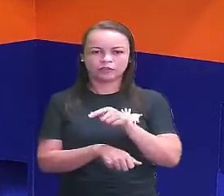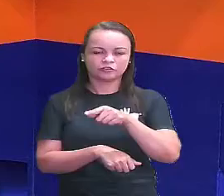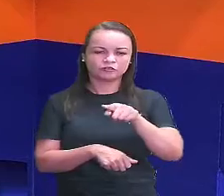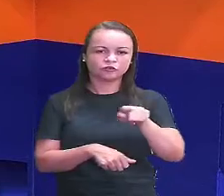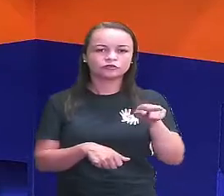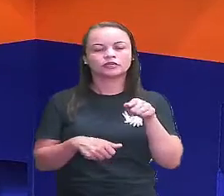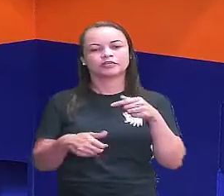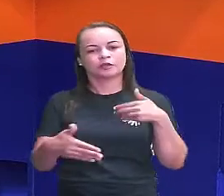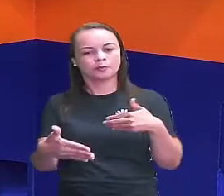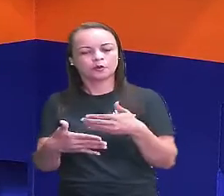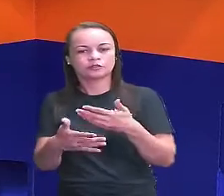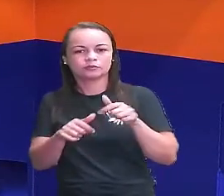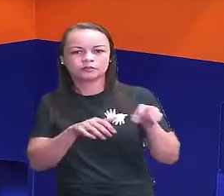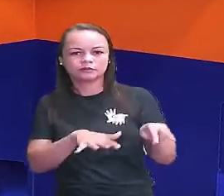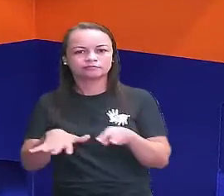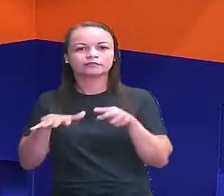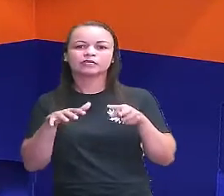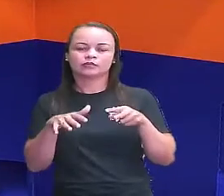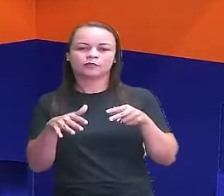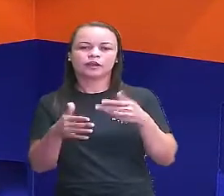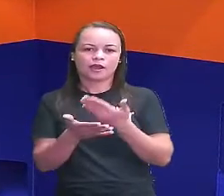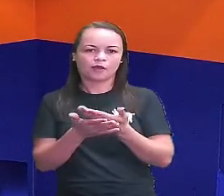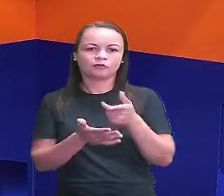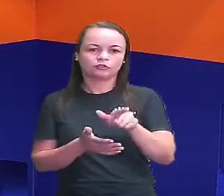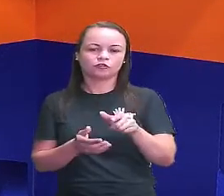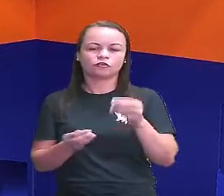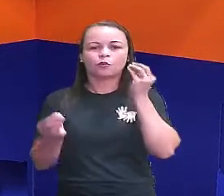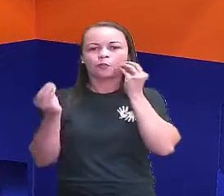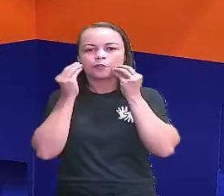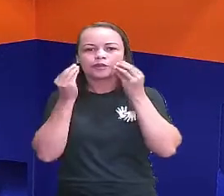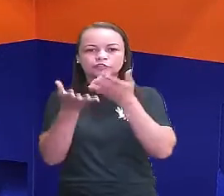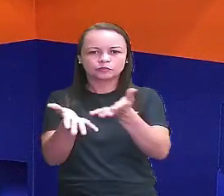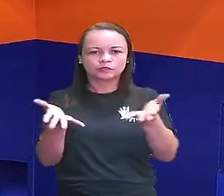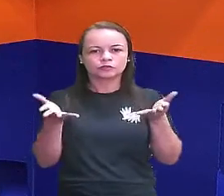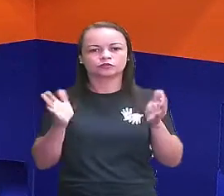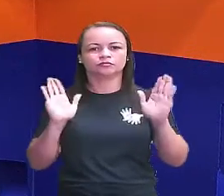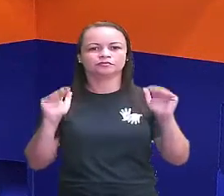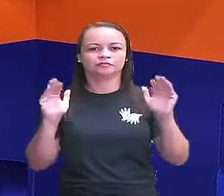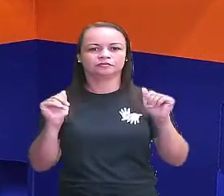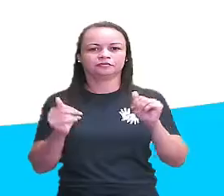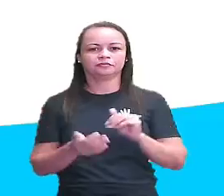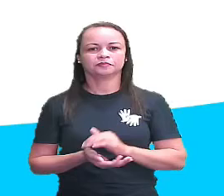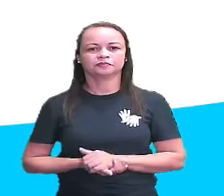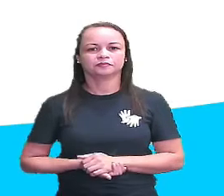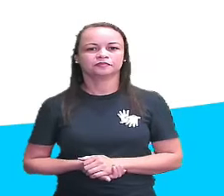na próxima semana para mais uma aula. Um beijo para todo mundo e até breve.